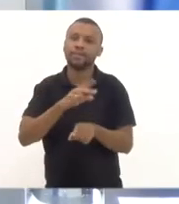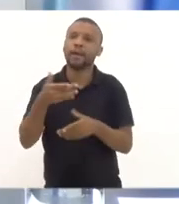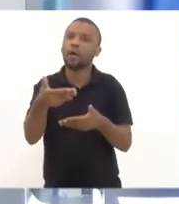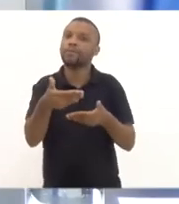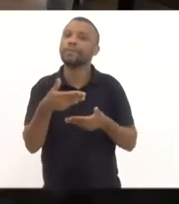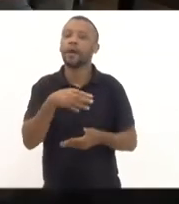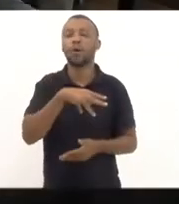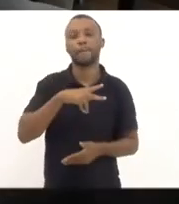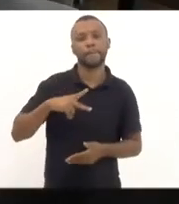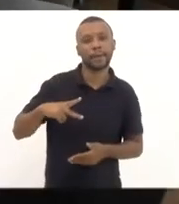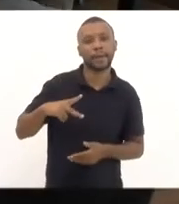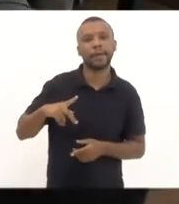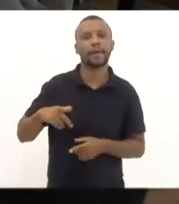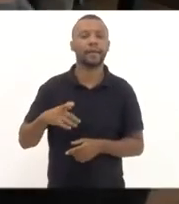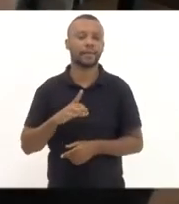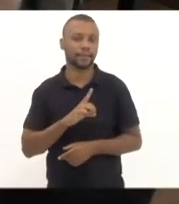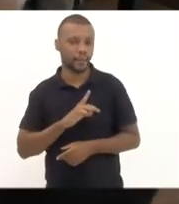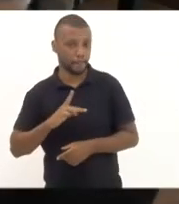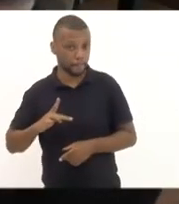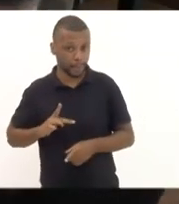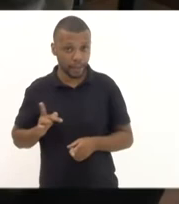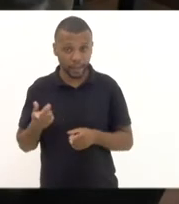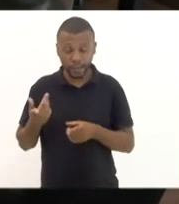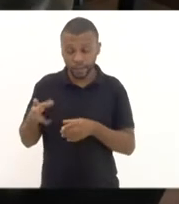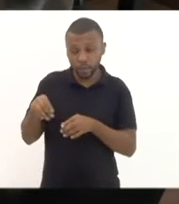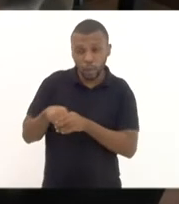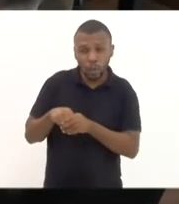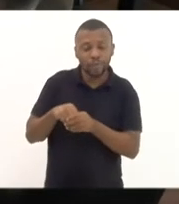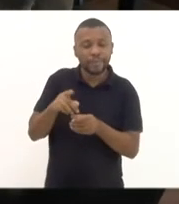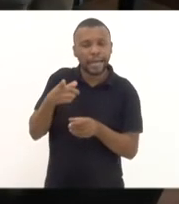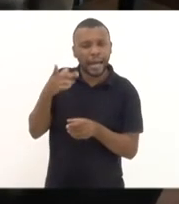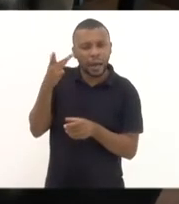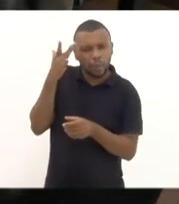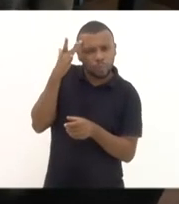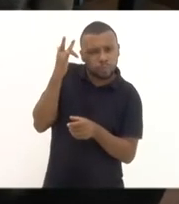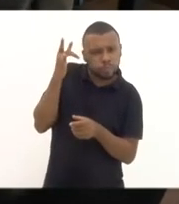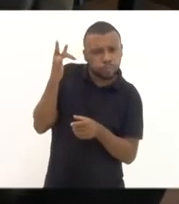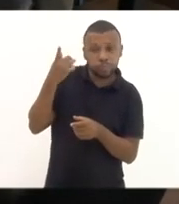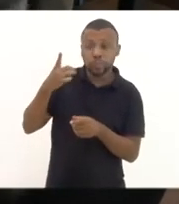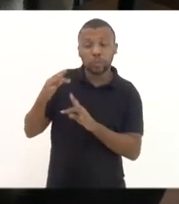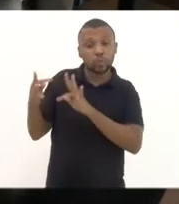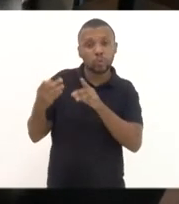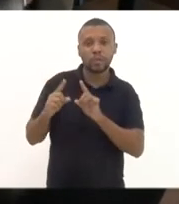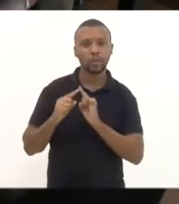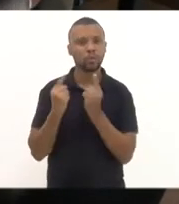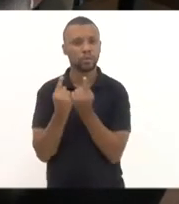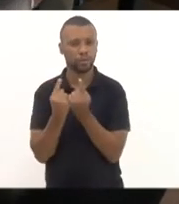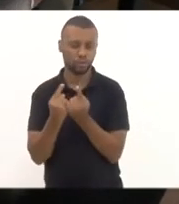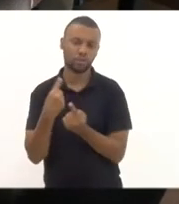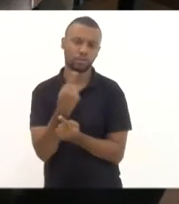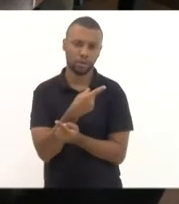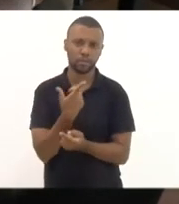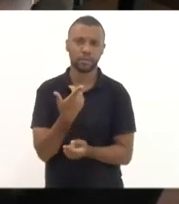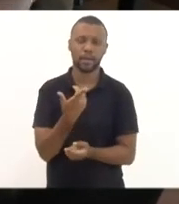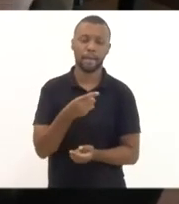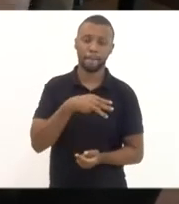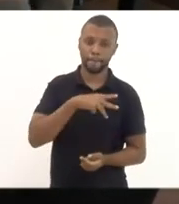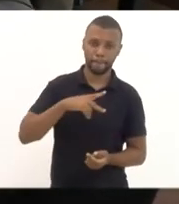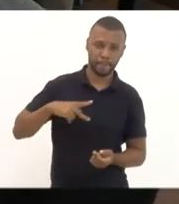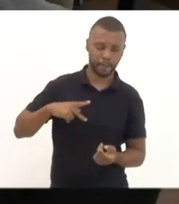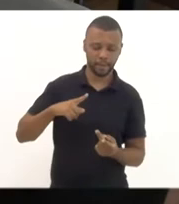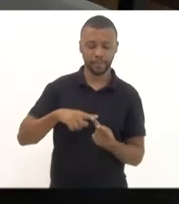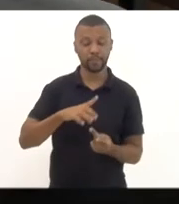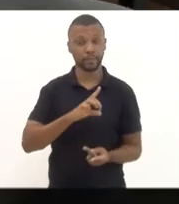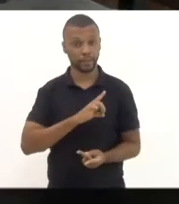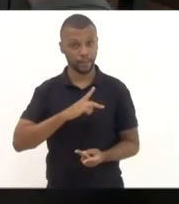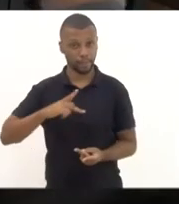público está presente também ver se o seu República que vai fazer parte no dia a dia de todas as vítimas nós Ministério Público Defensoria Pública Tribunal de Contas todos